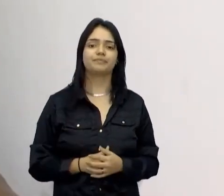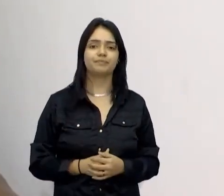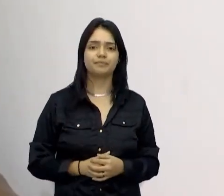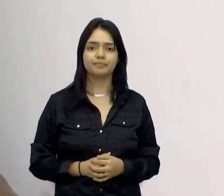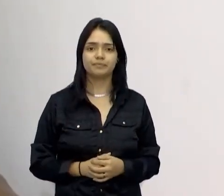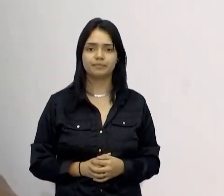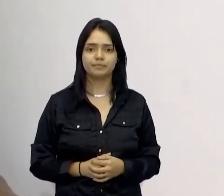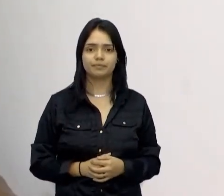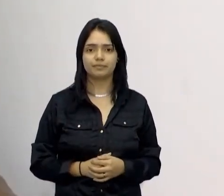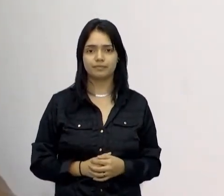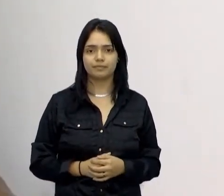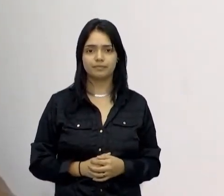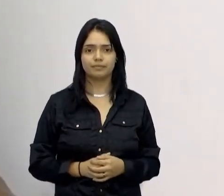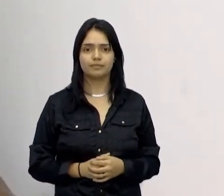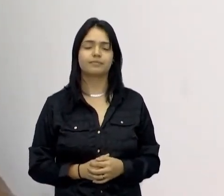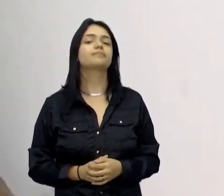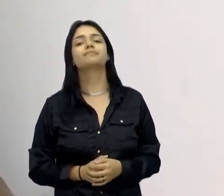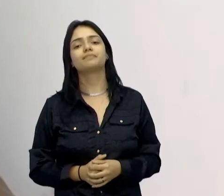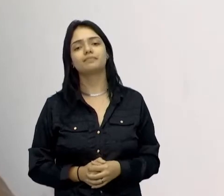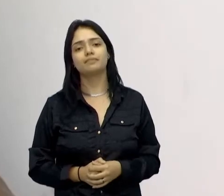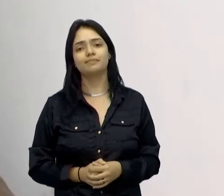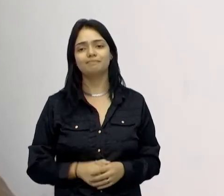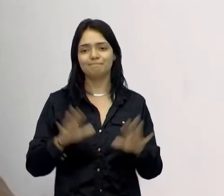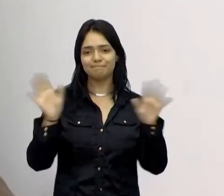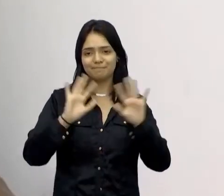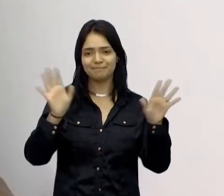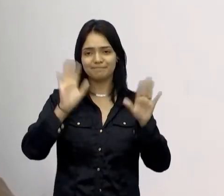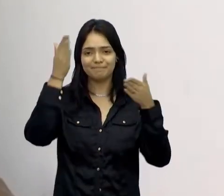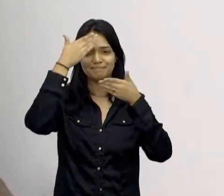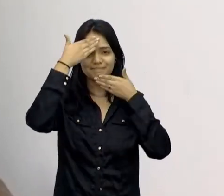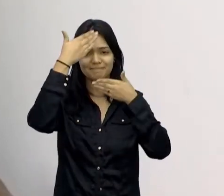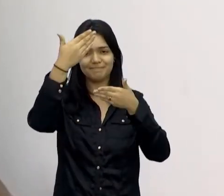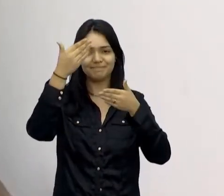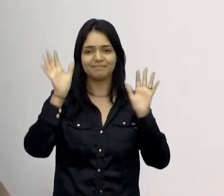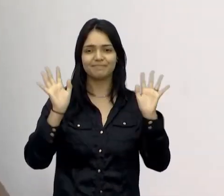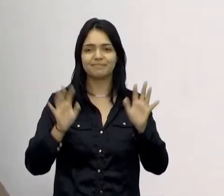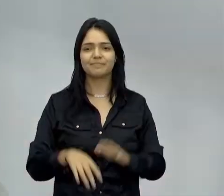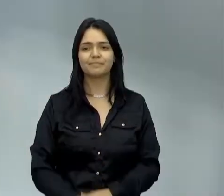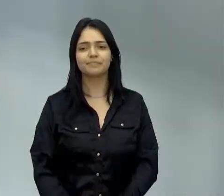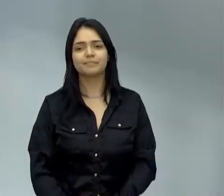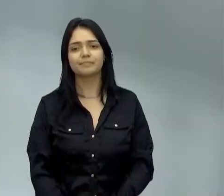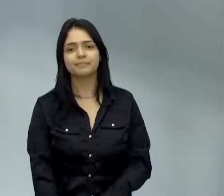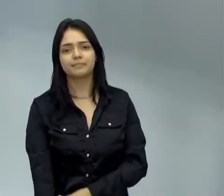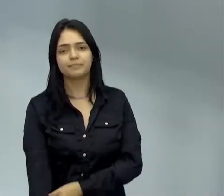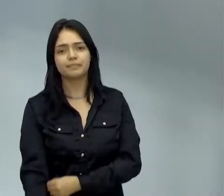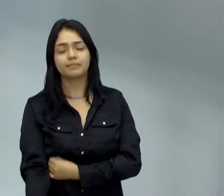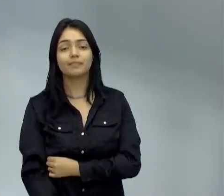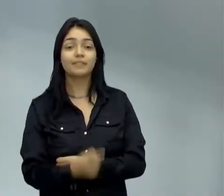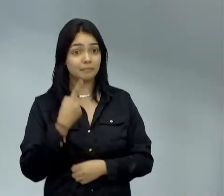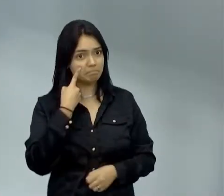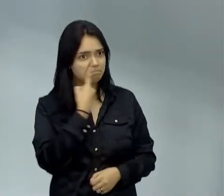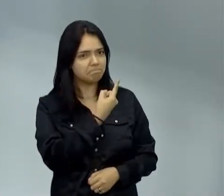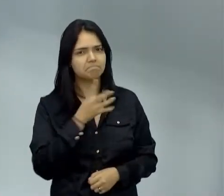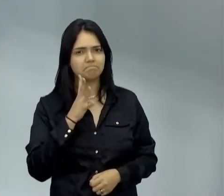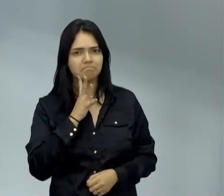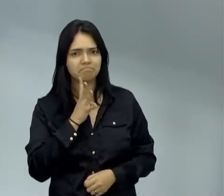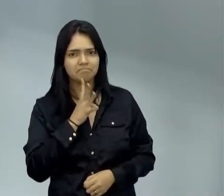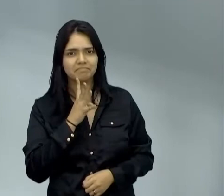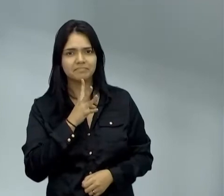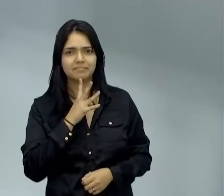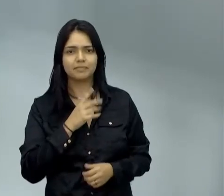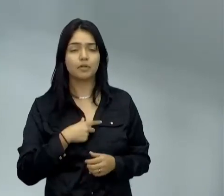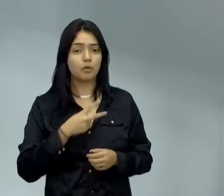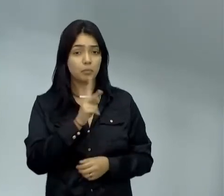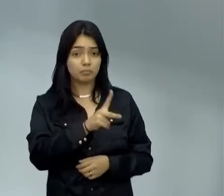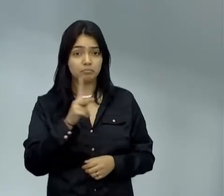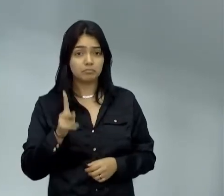sangue da Casa Habsburgo. Valeu, galera, é isso aí. Então, olha só que bacana, né? Então, aí o